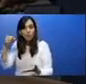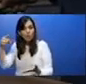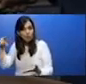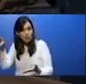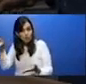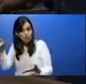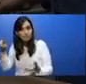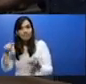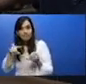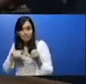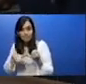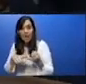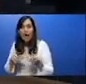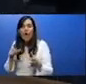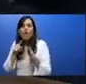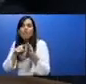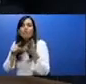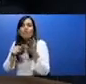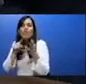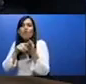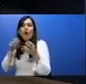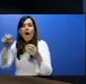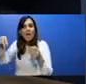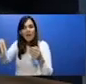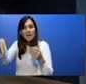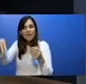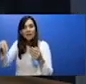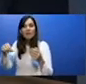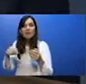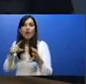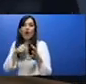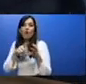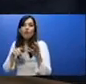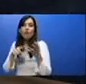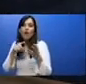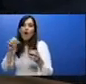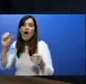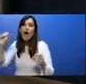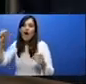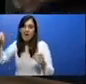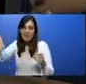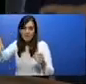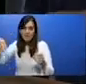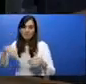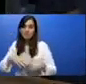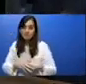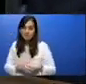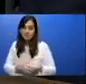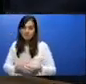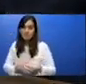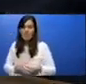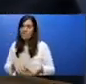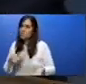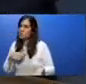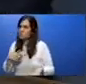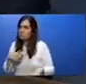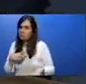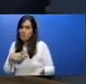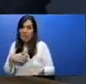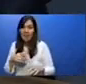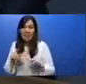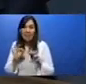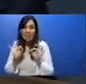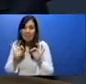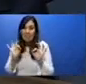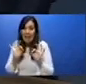vogal tem N e palavrinhas que a vogal tem M. Quem não tem jornal, nem revista, nem folheto